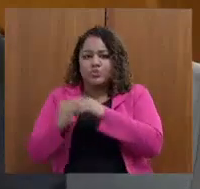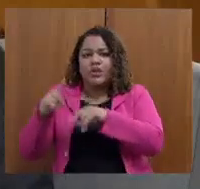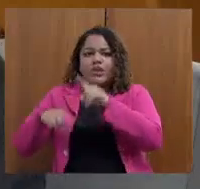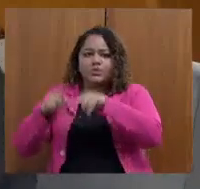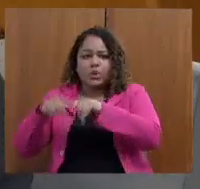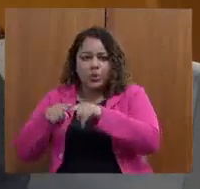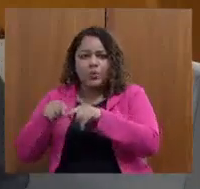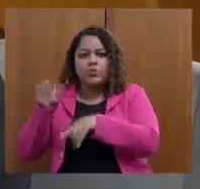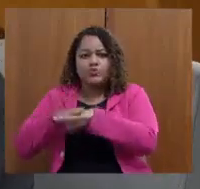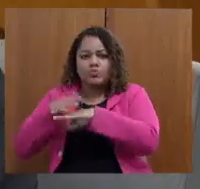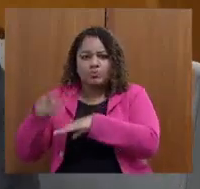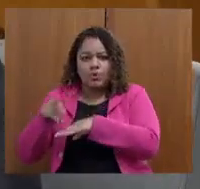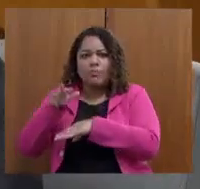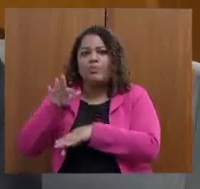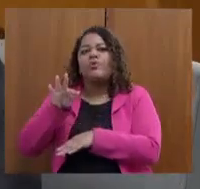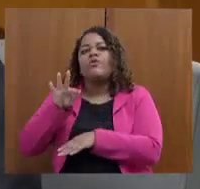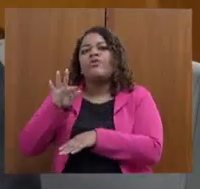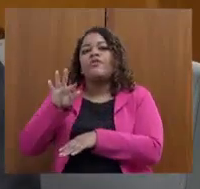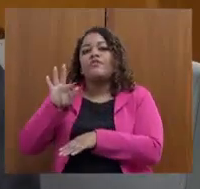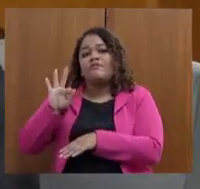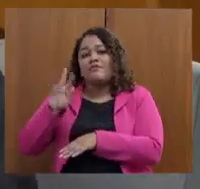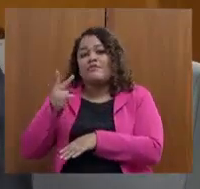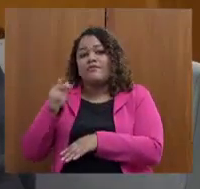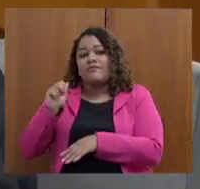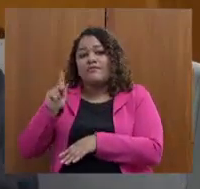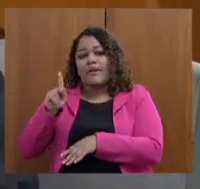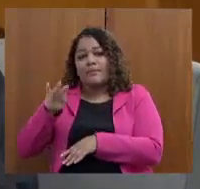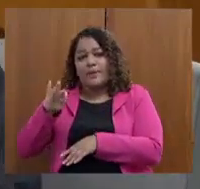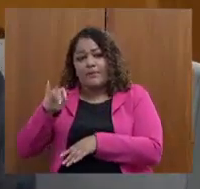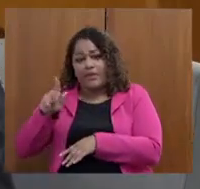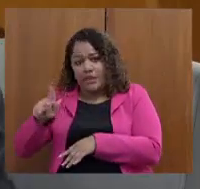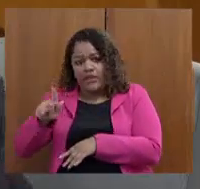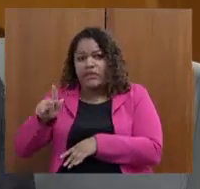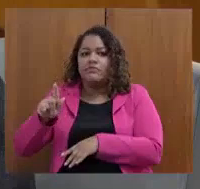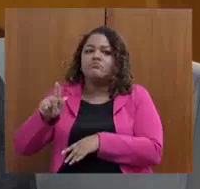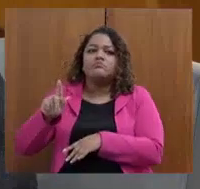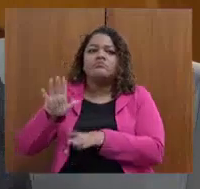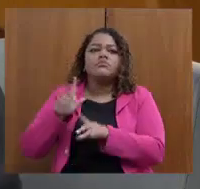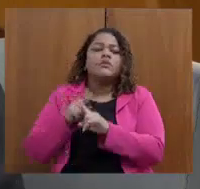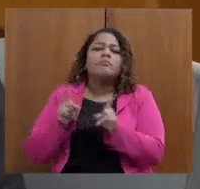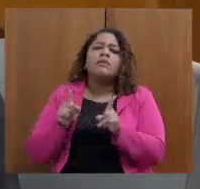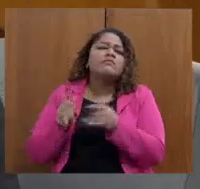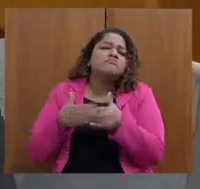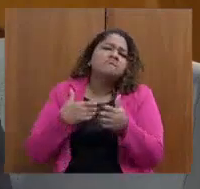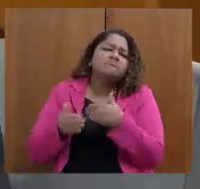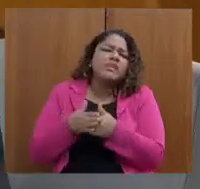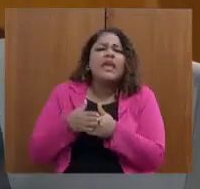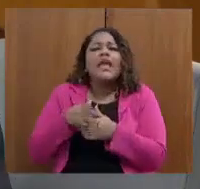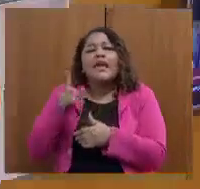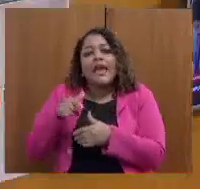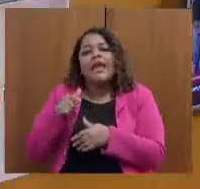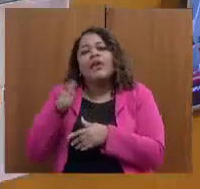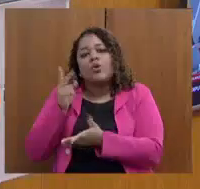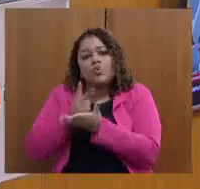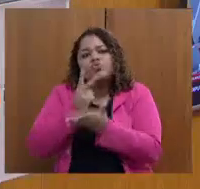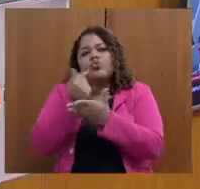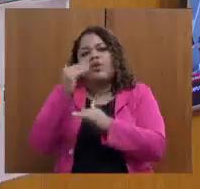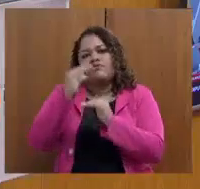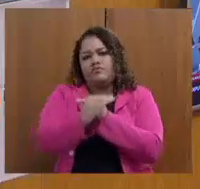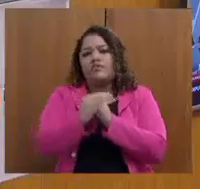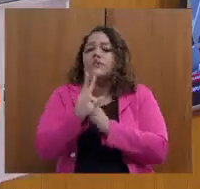vai ser da codenge ou não esses investimentos o importante é que eles aconteçam e eles vão continuar acontecendo